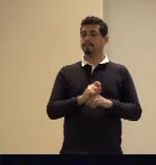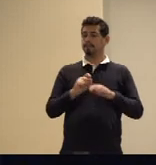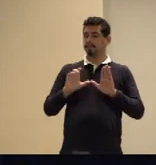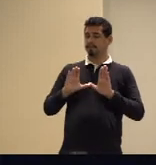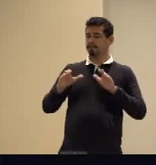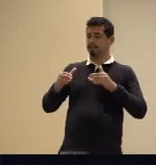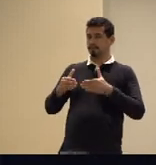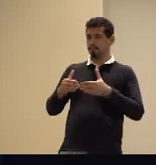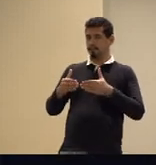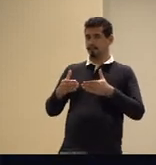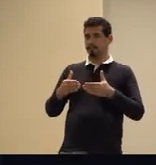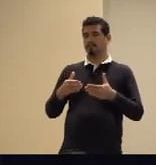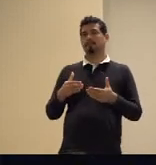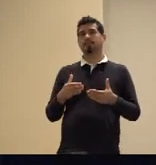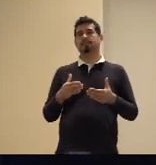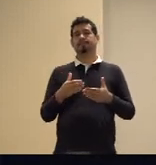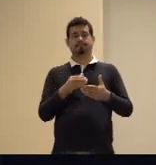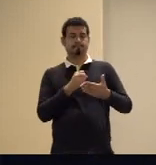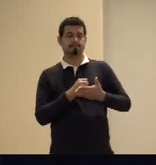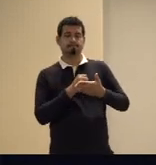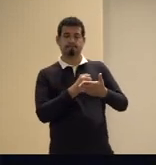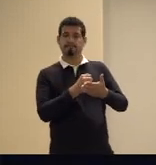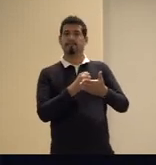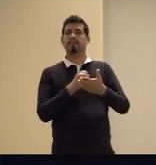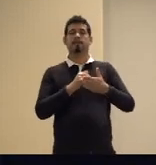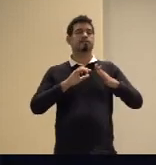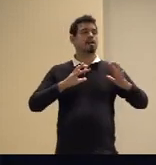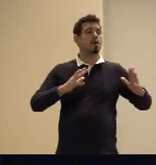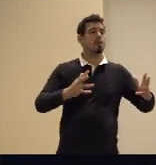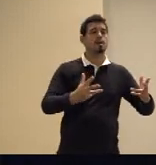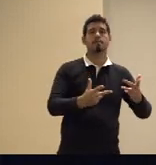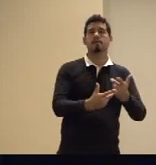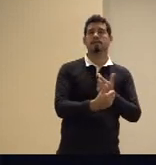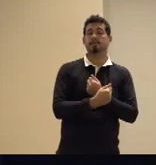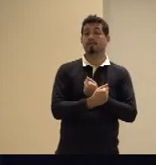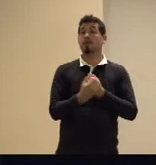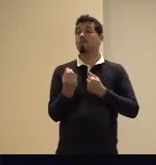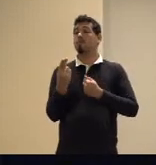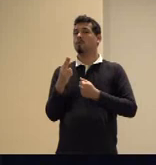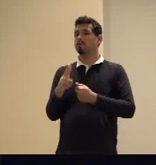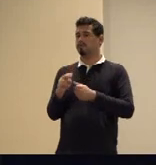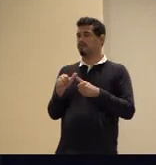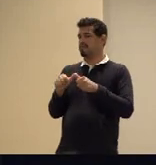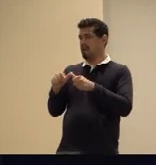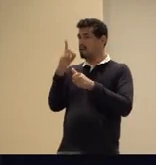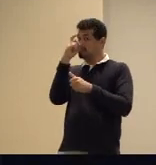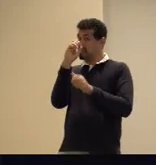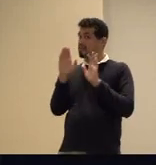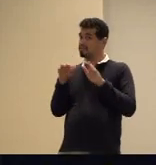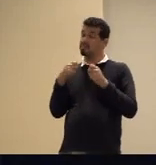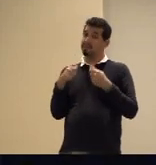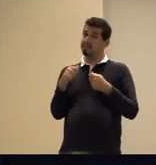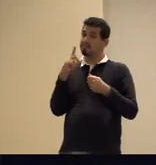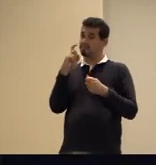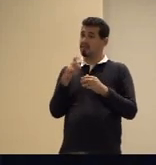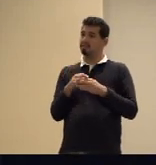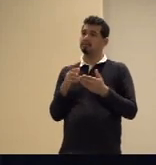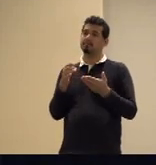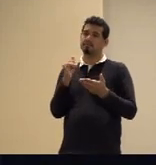um equipamento de atendimento, de acolhimento, ou de internação, no caso